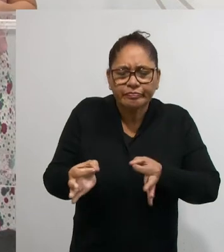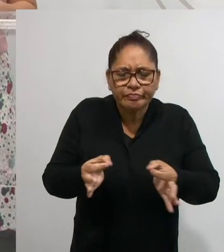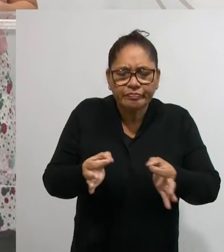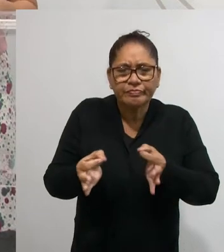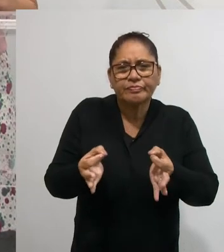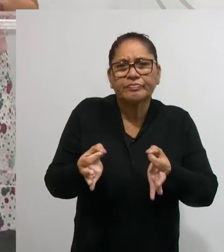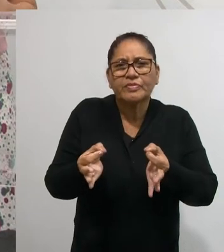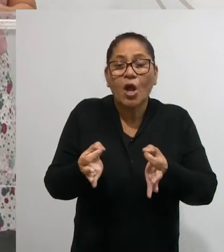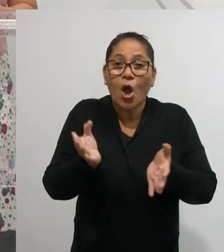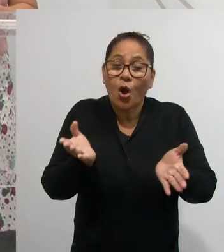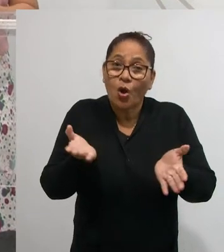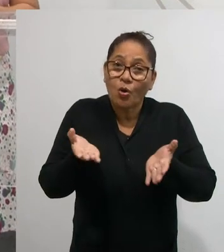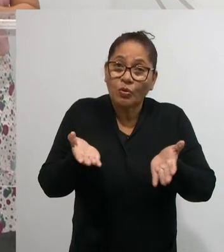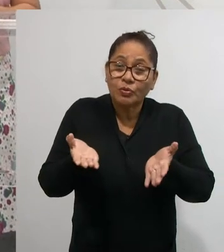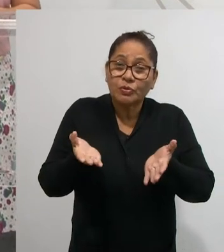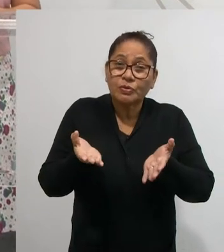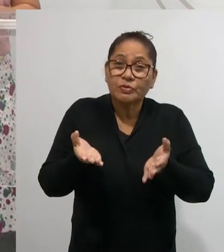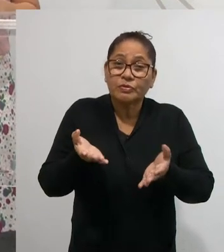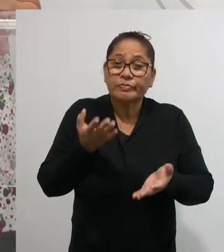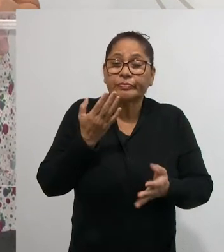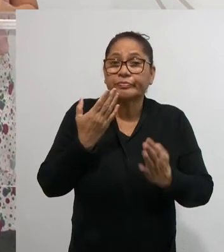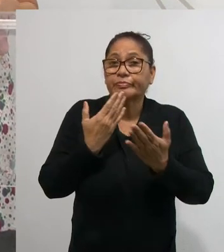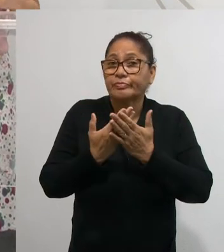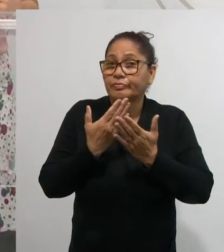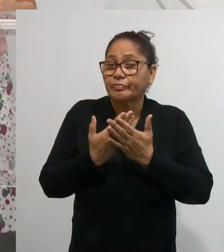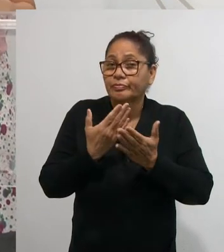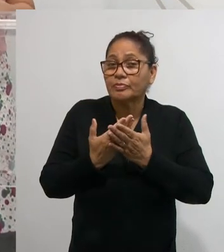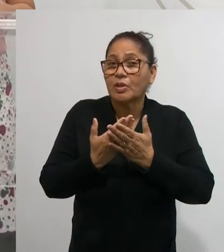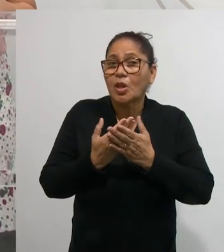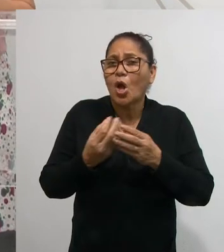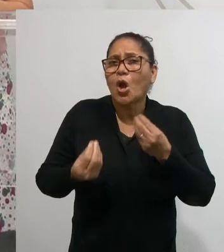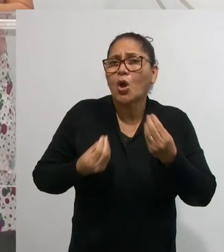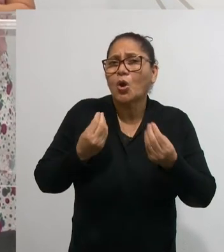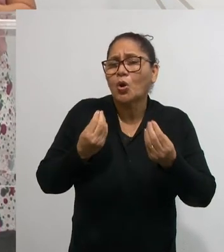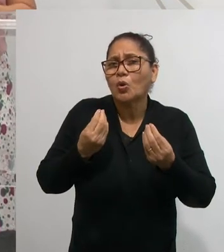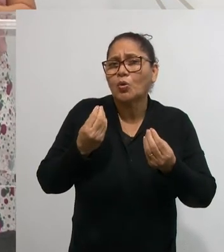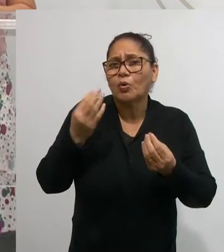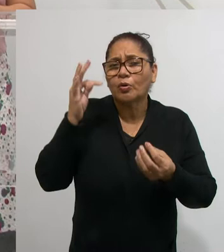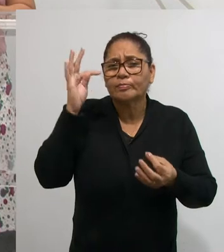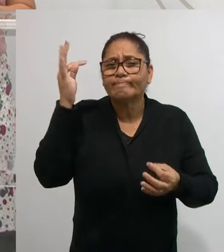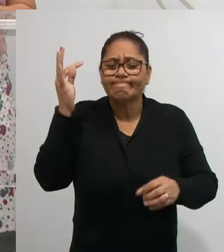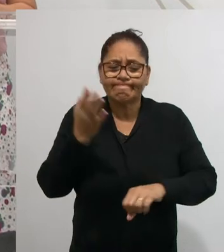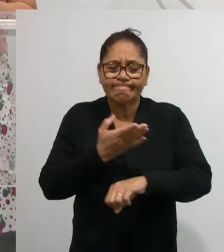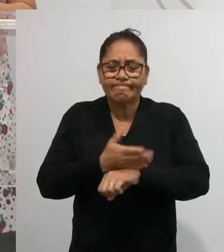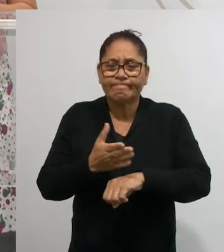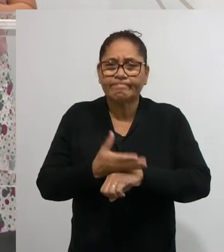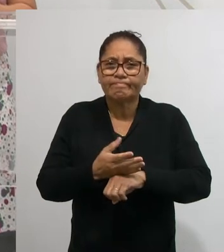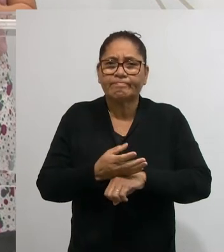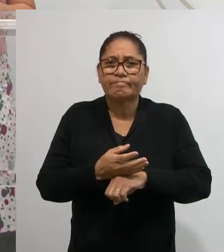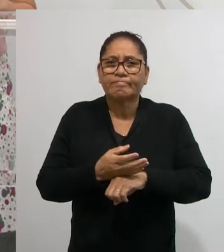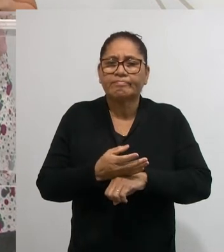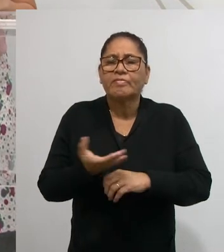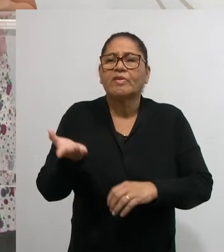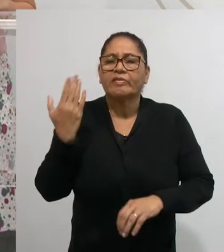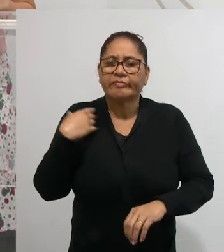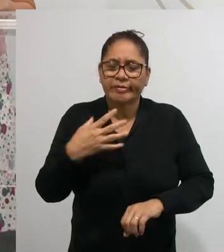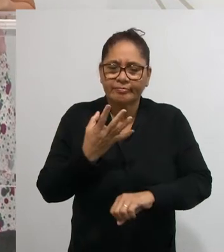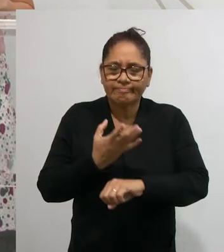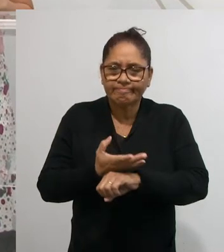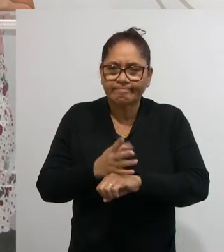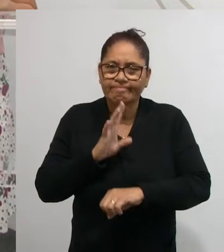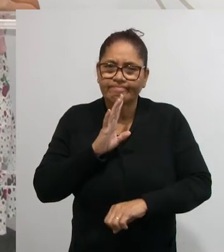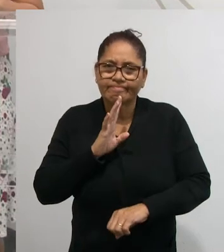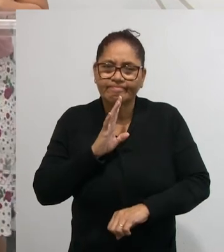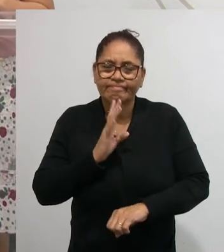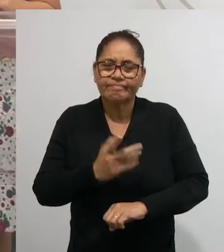sistematizadas E hoje nós vamos estudar como essas teorias se traduzem na prática vamos lá conhecer a nossa